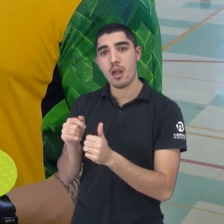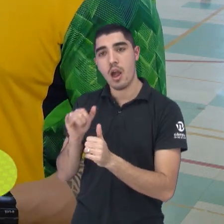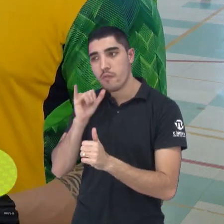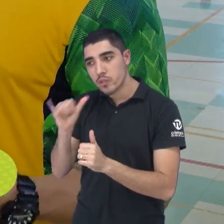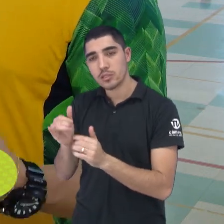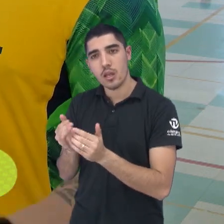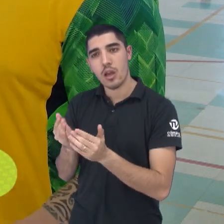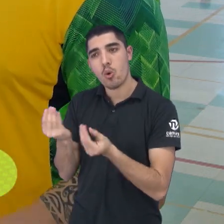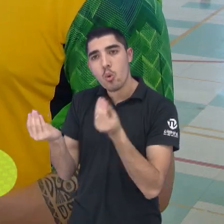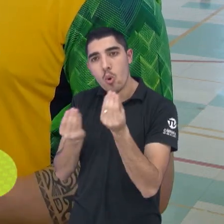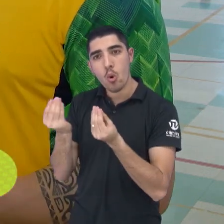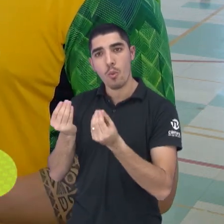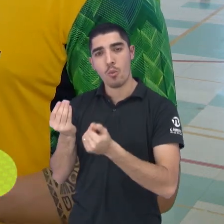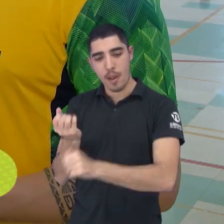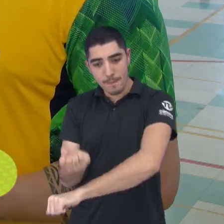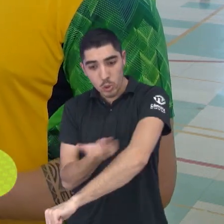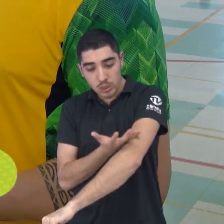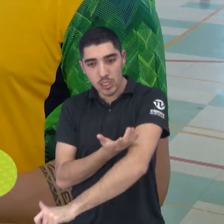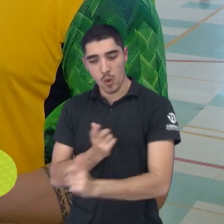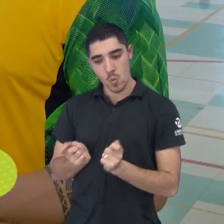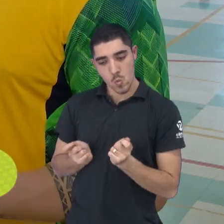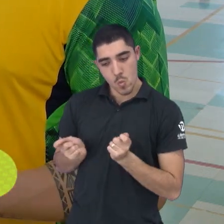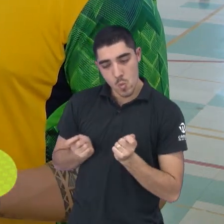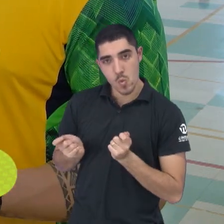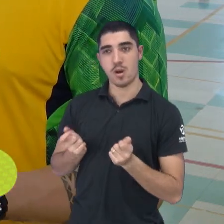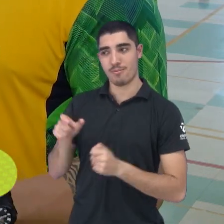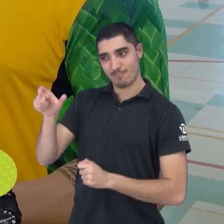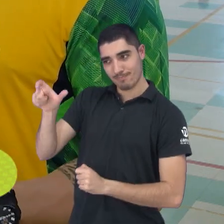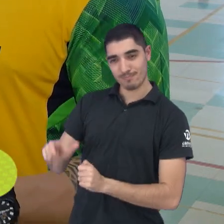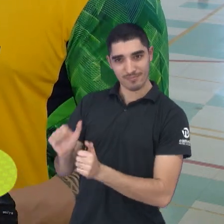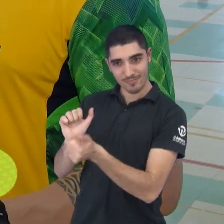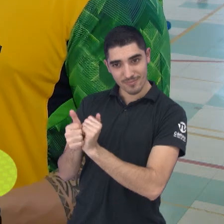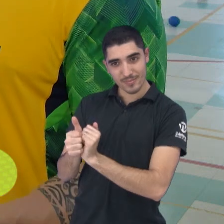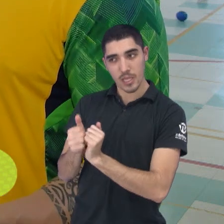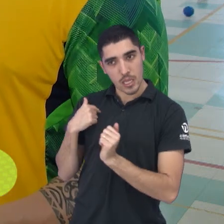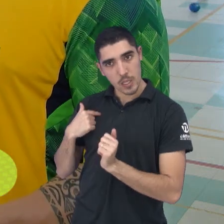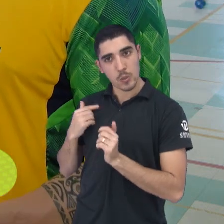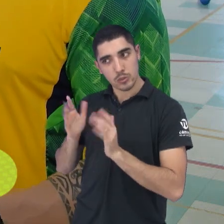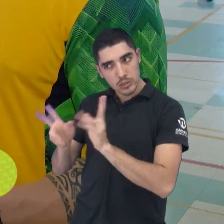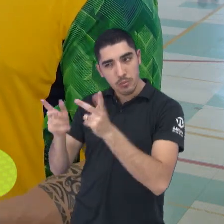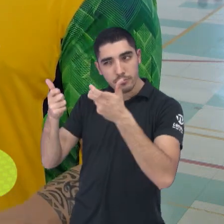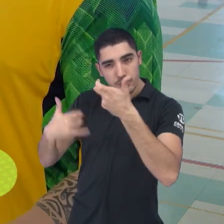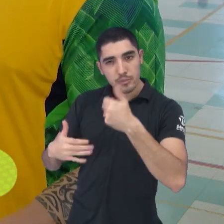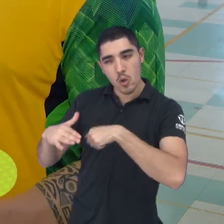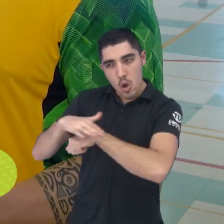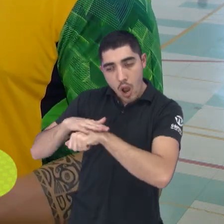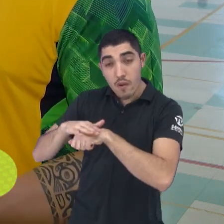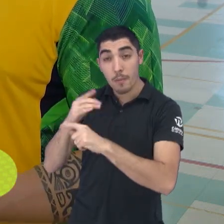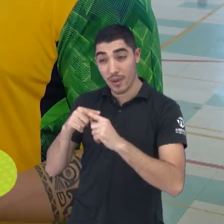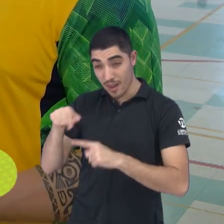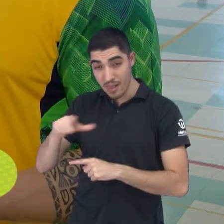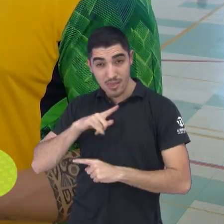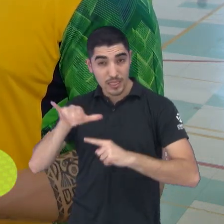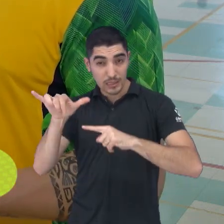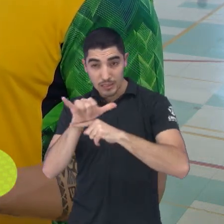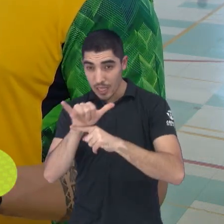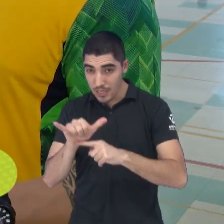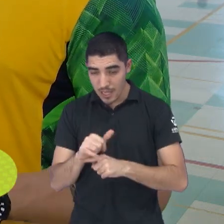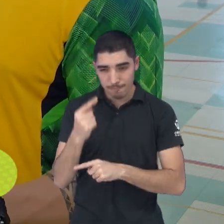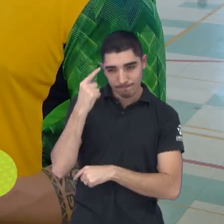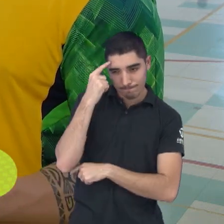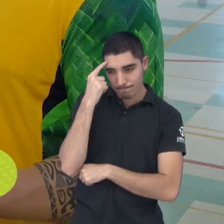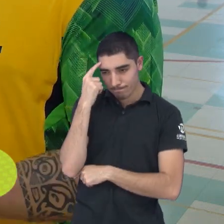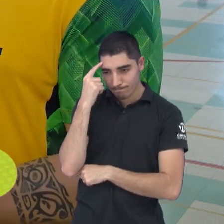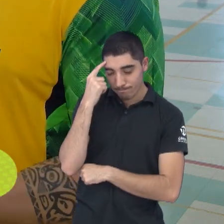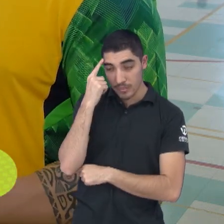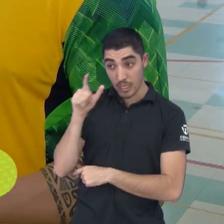emocional, o controle mental do atleta, porque é uma modalidade que ela é muito pensada, é muito estratégica. Então o atleta ele tem que